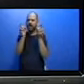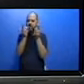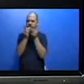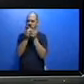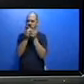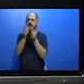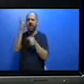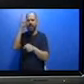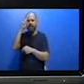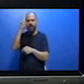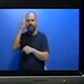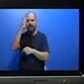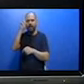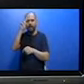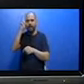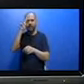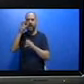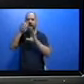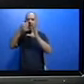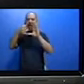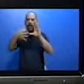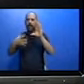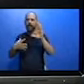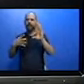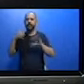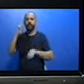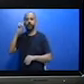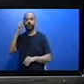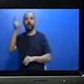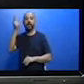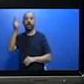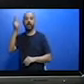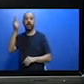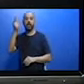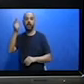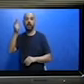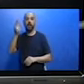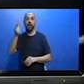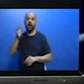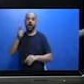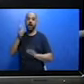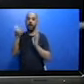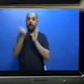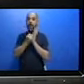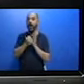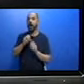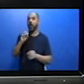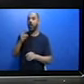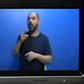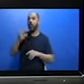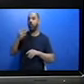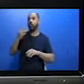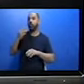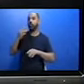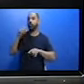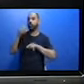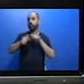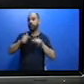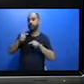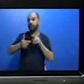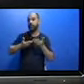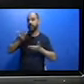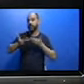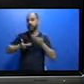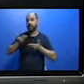lembrada e que se resume as características de uma ideia um produto ou um serviço veja o